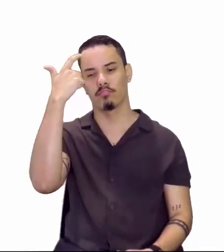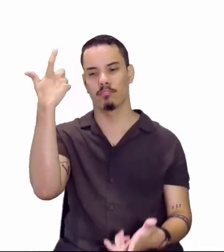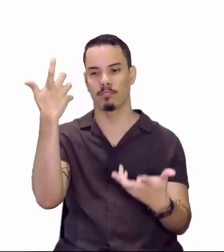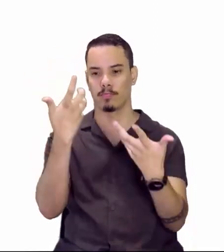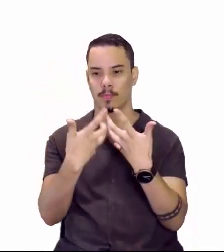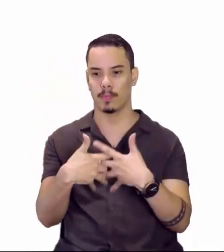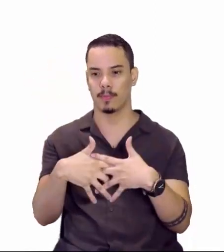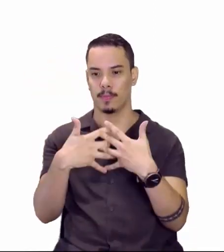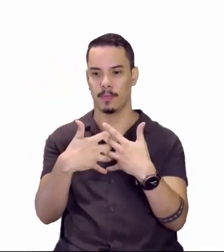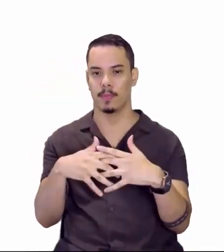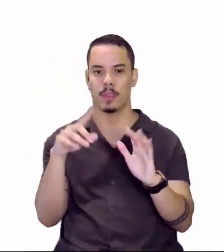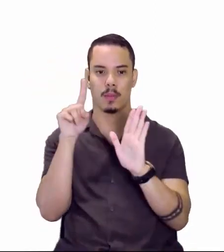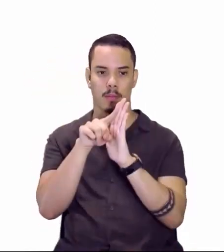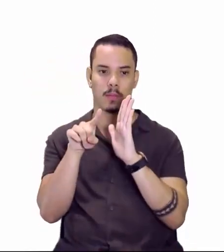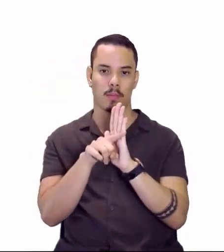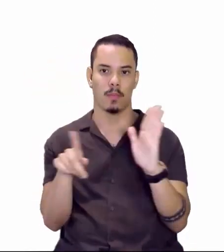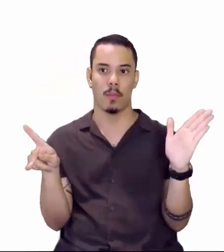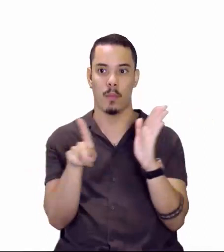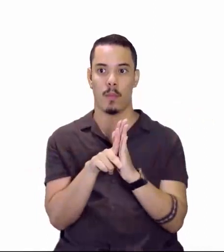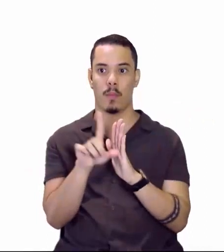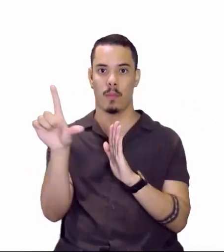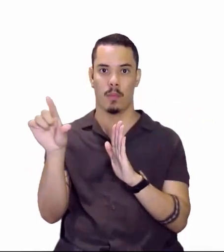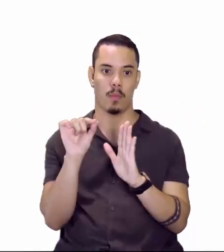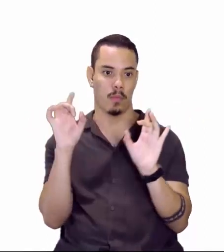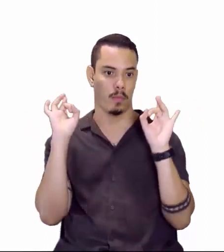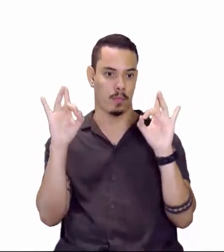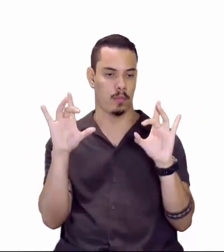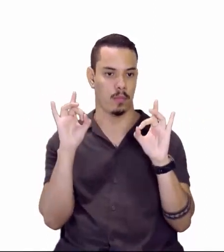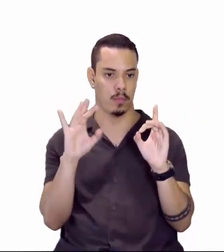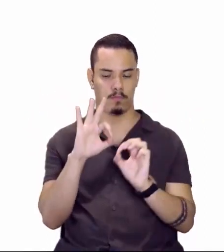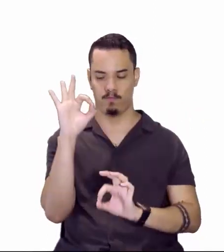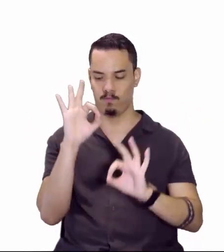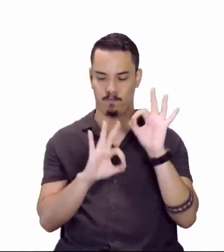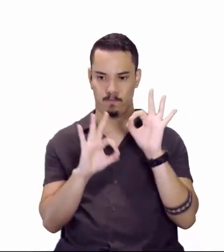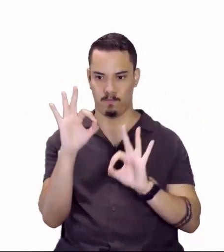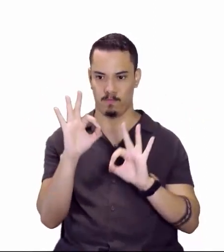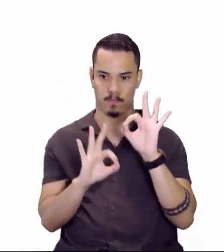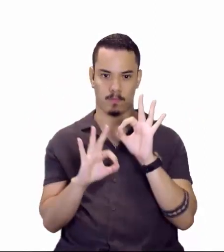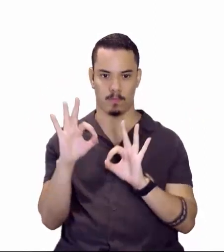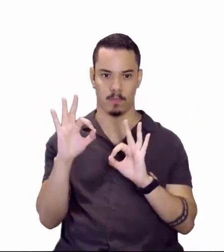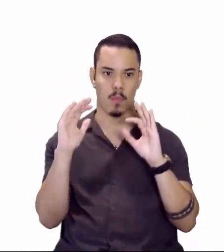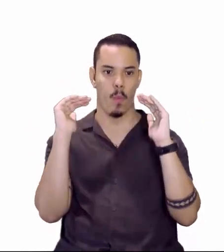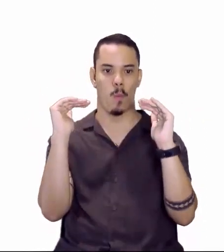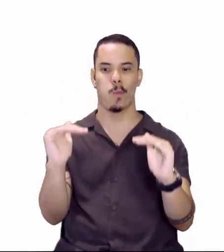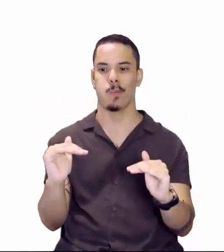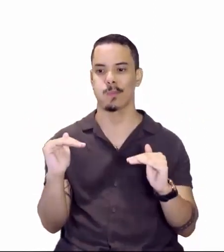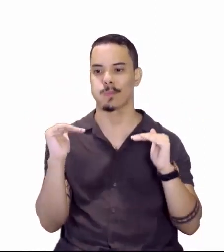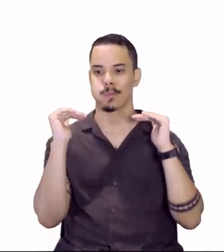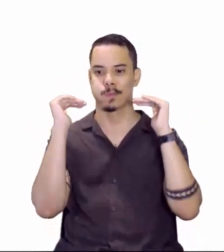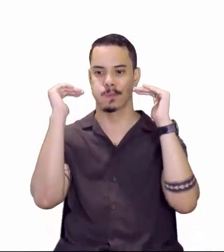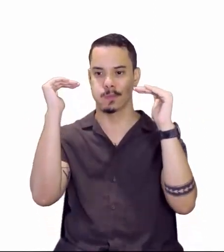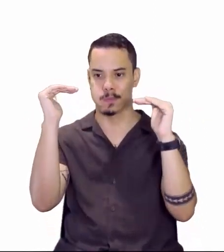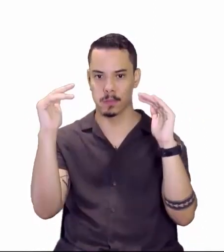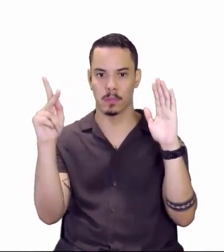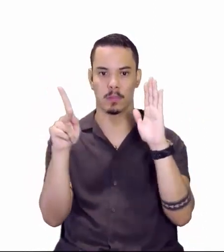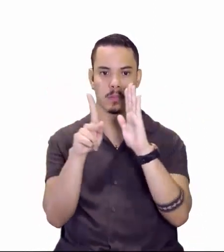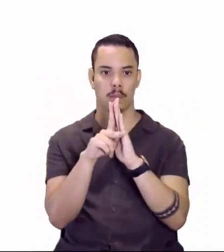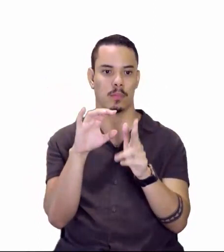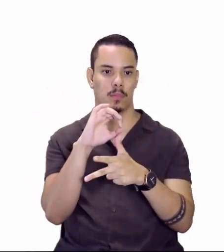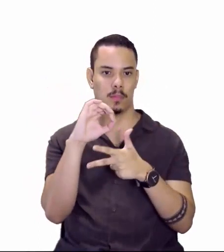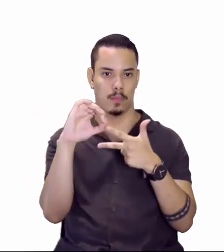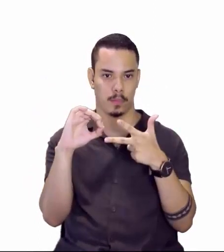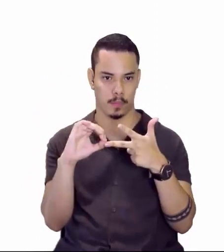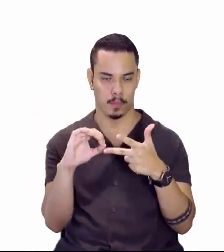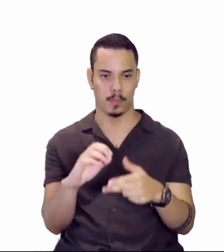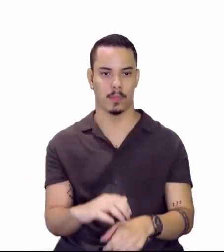são questões específicas, bem elaboradas, com um nível de conteúdo satisfatório. Vamos